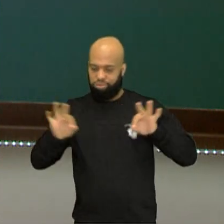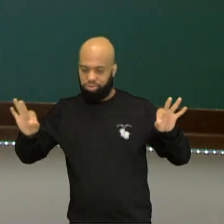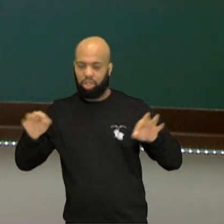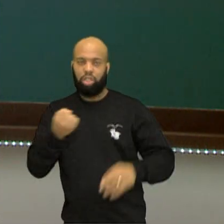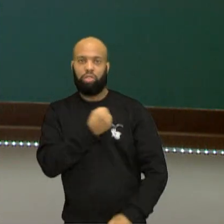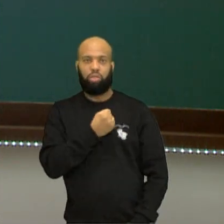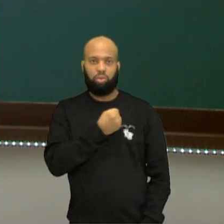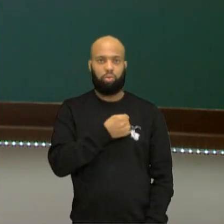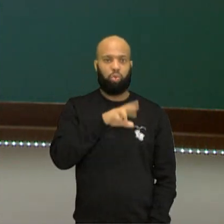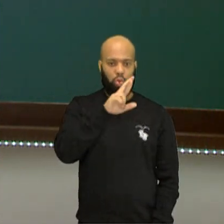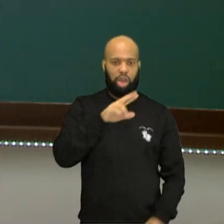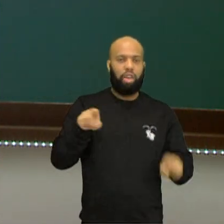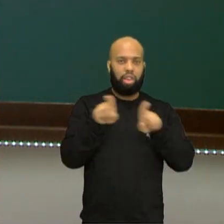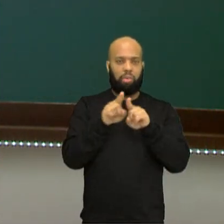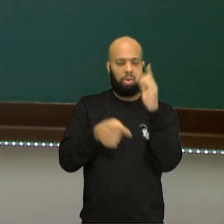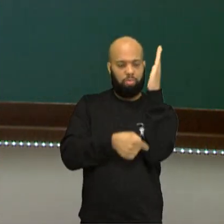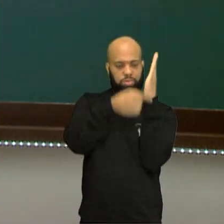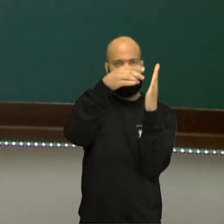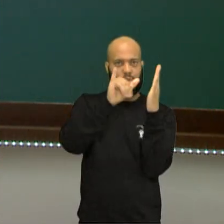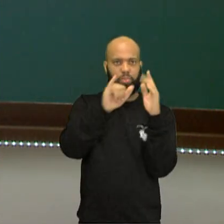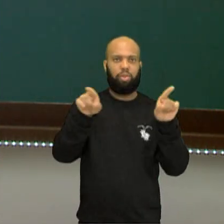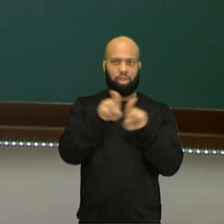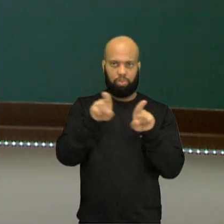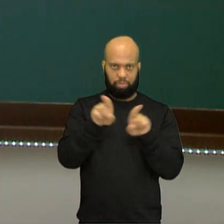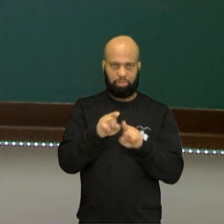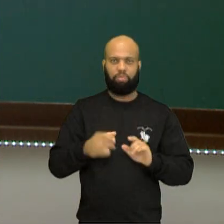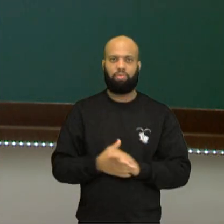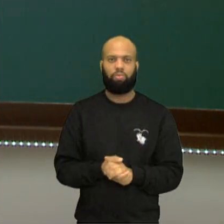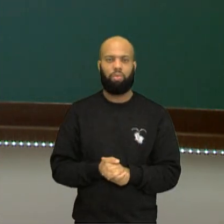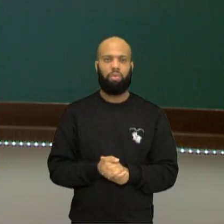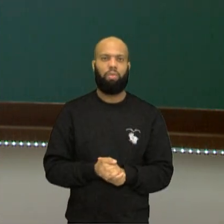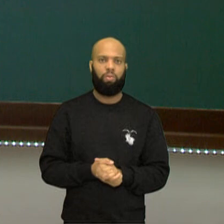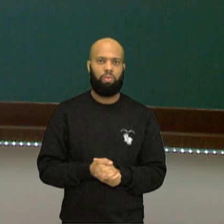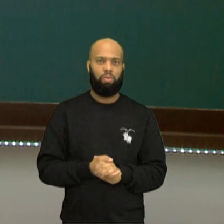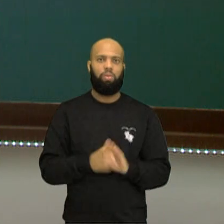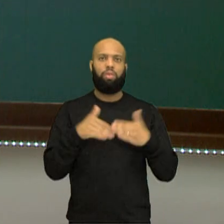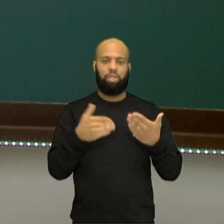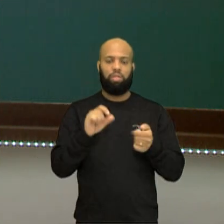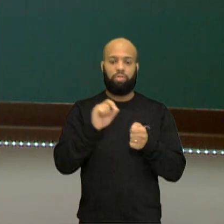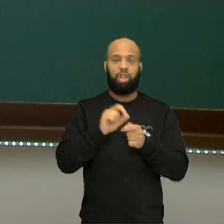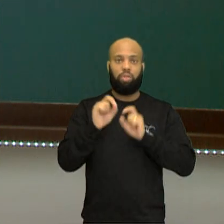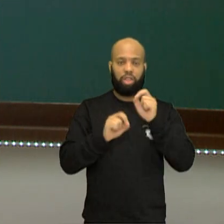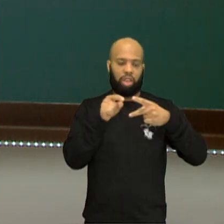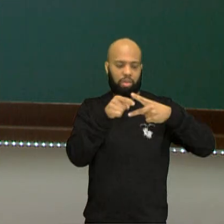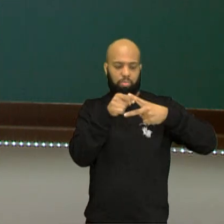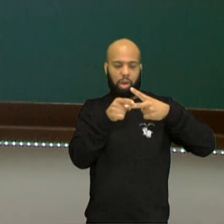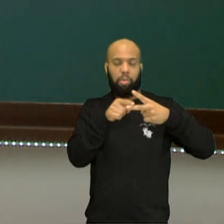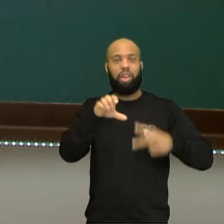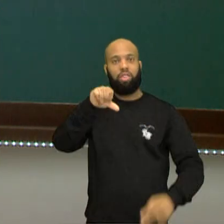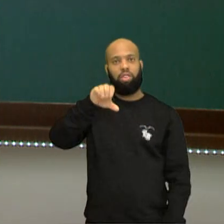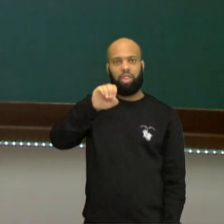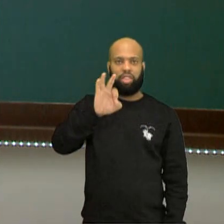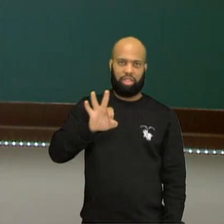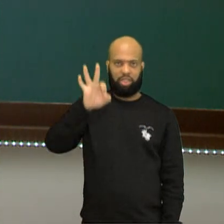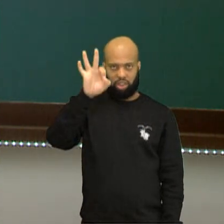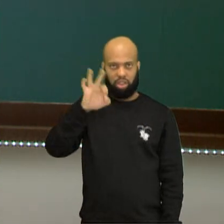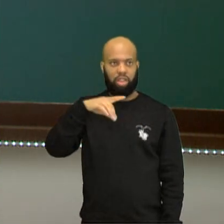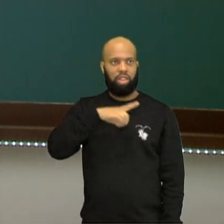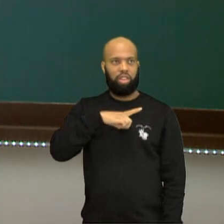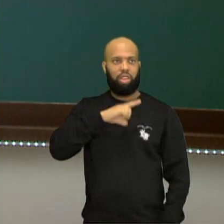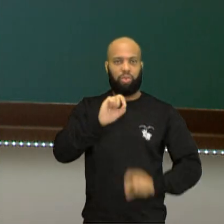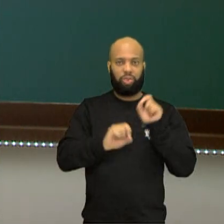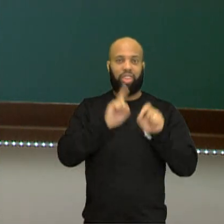reais. Tanto o eixo x como o eixo y, retas reais que formam um ângulo de 90 graus. Ou seja, são duas